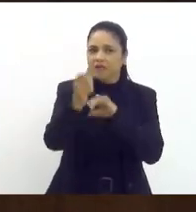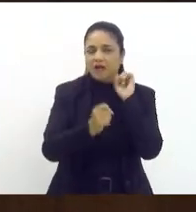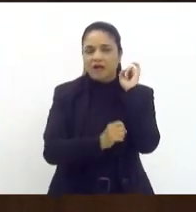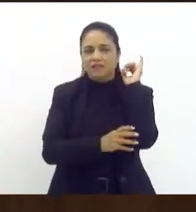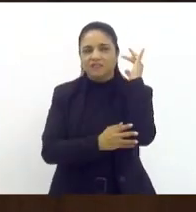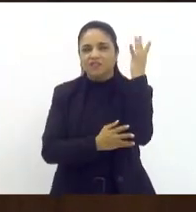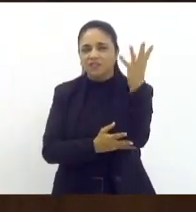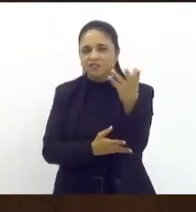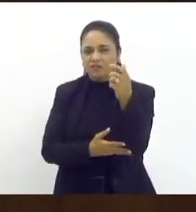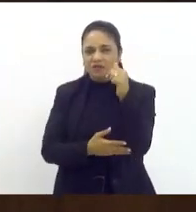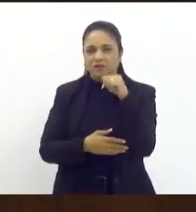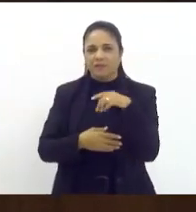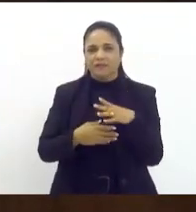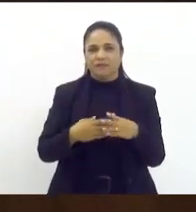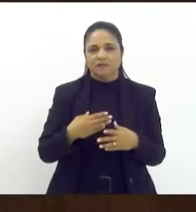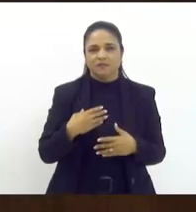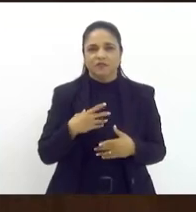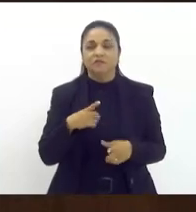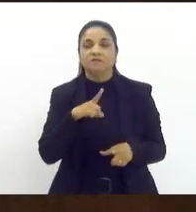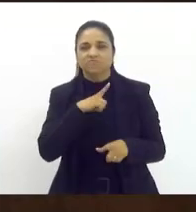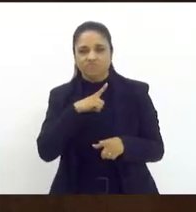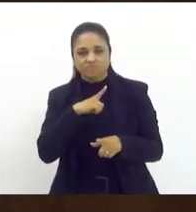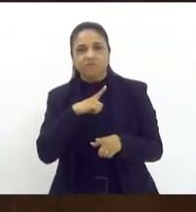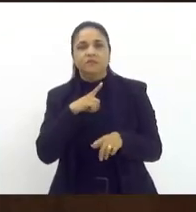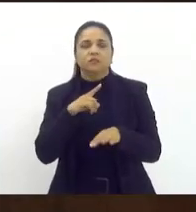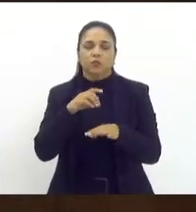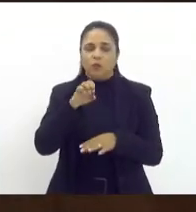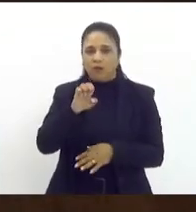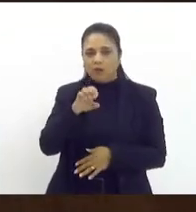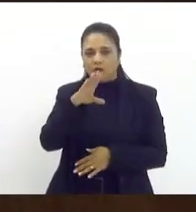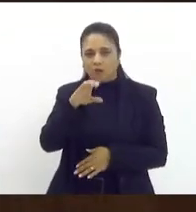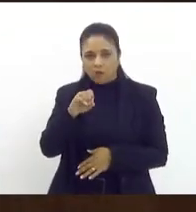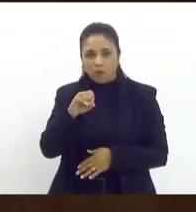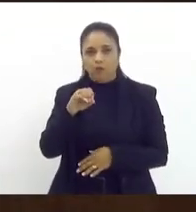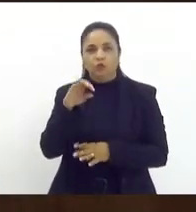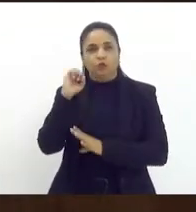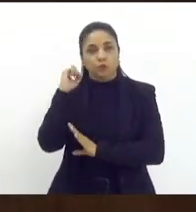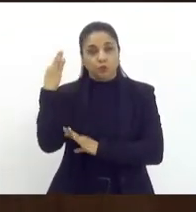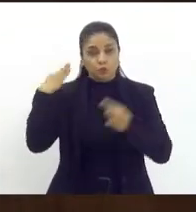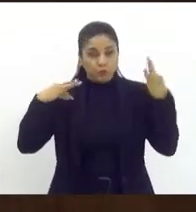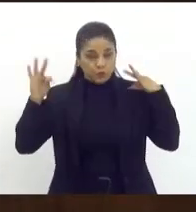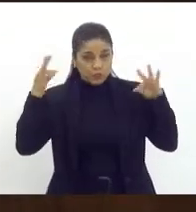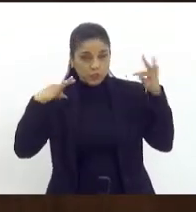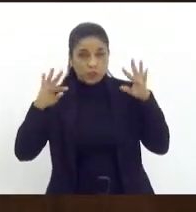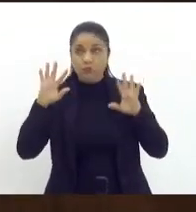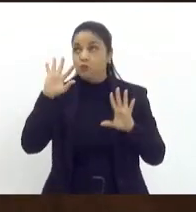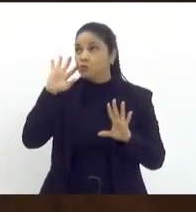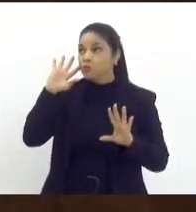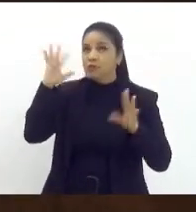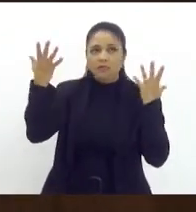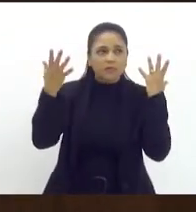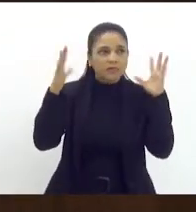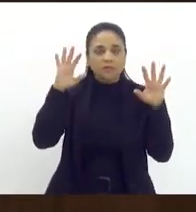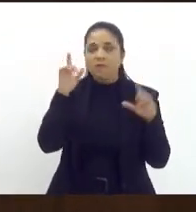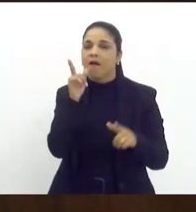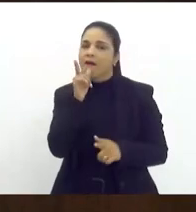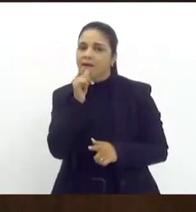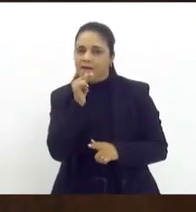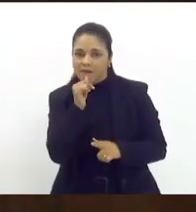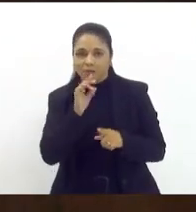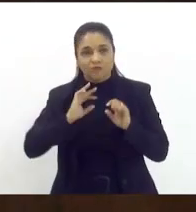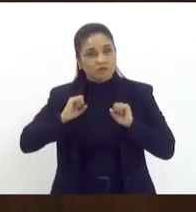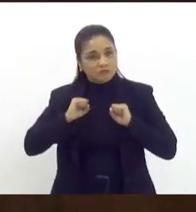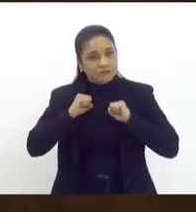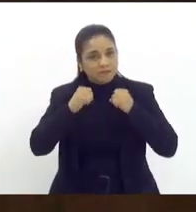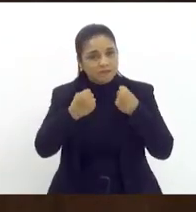e também a defesa do Eco turismo da sustentabilidade do clima e da água uma